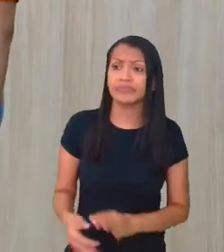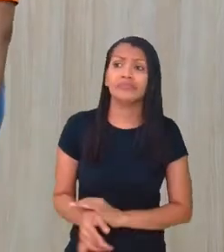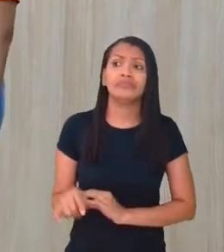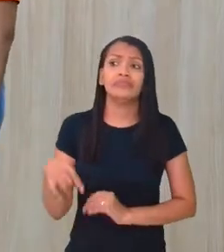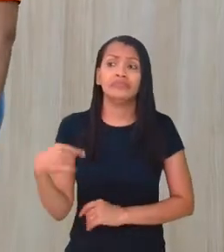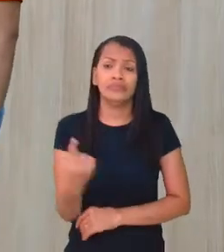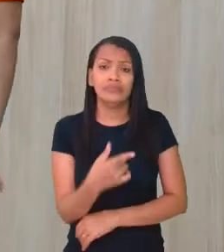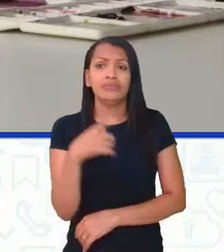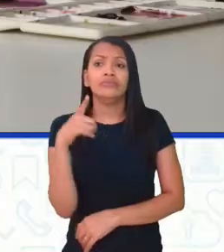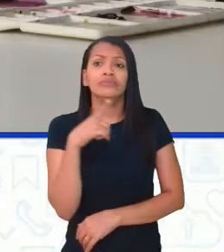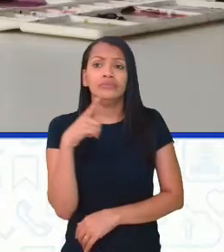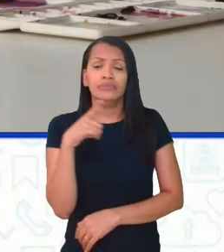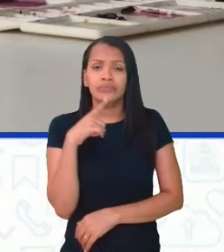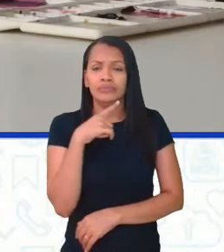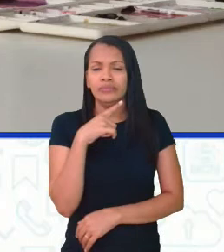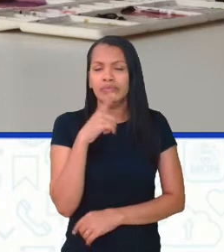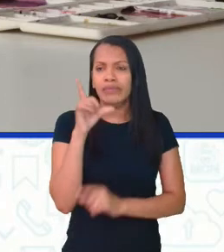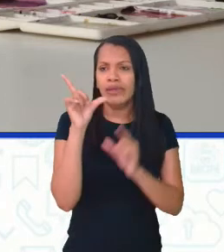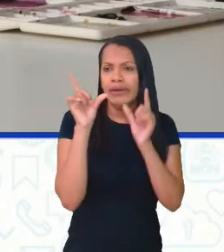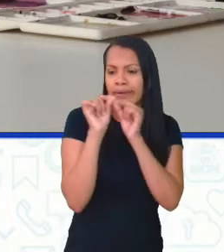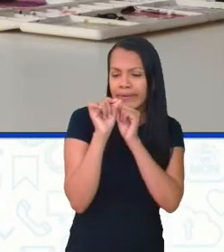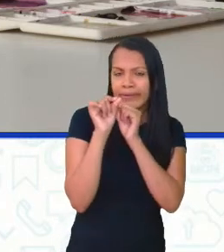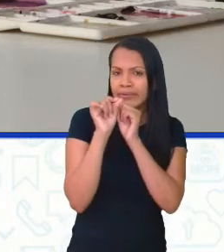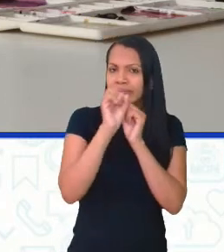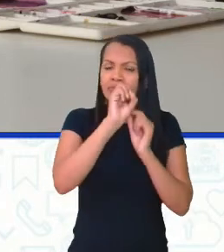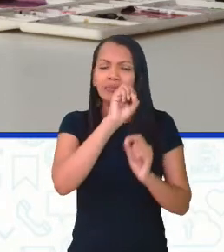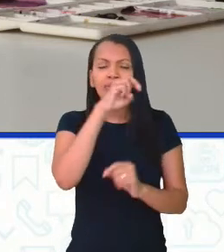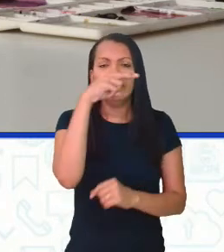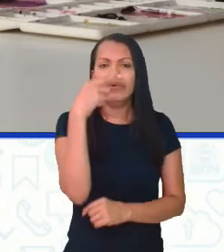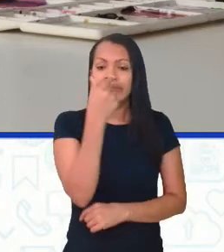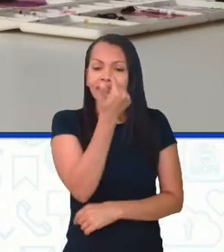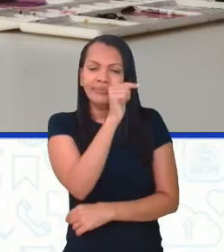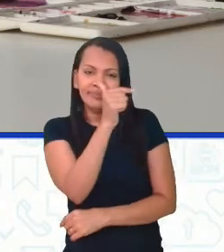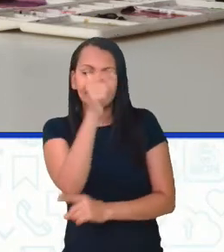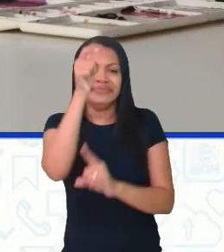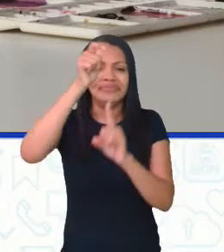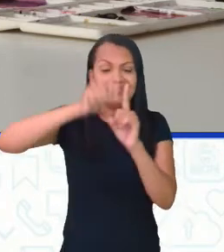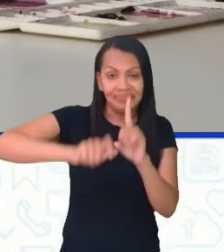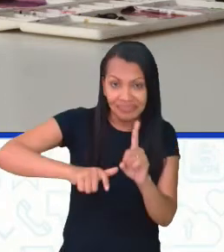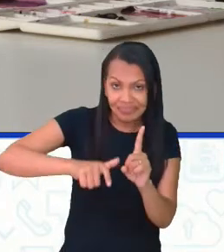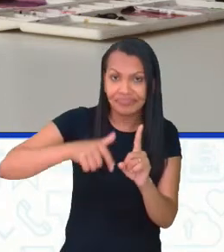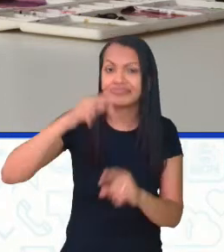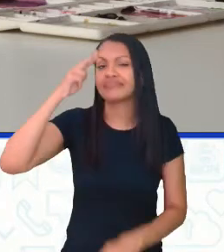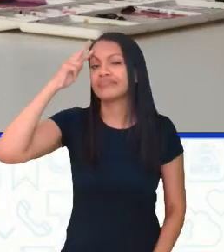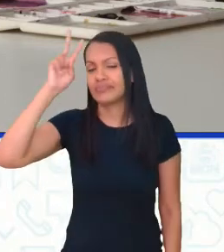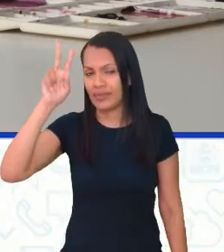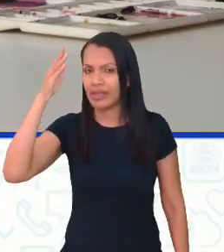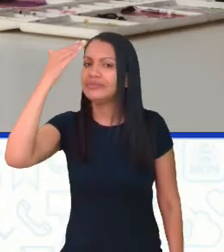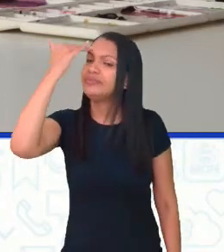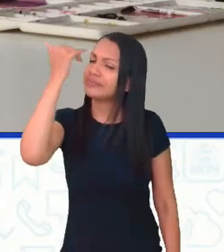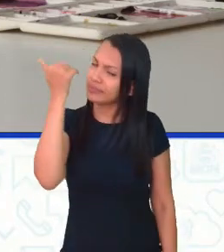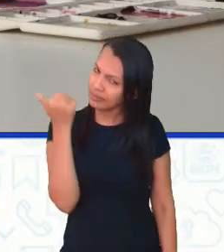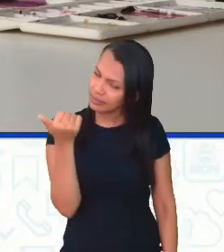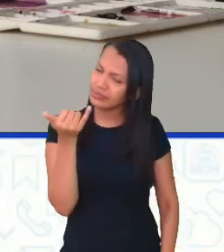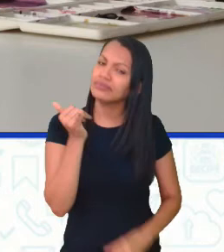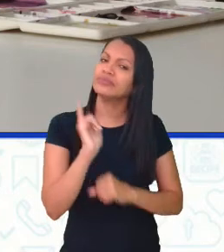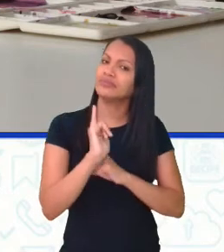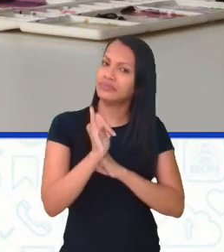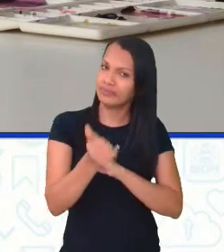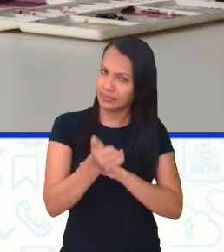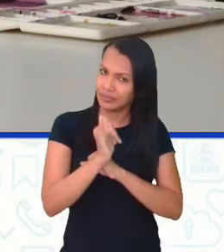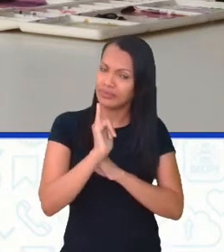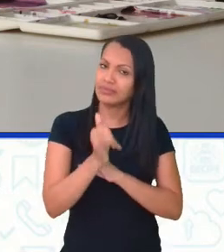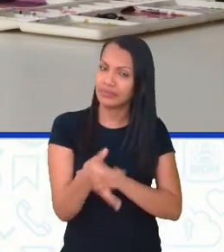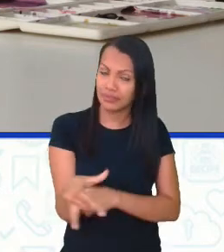tem poucos ou nenhum personagem na história. A gente sabe que nessas duas histórias tiveram, porque são crônicas narrativas,